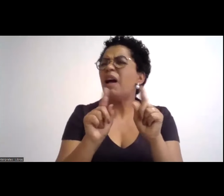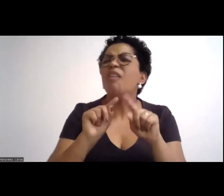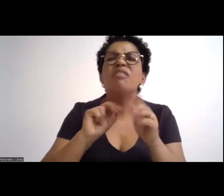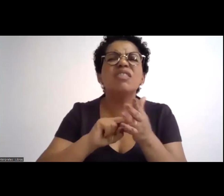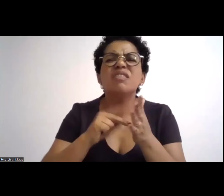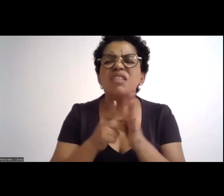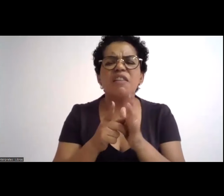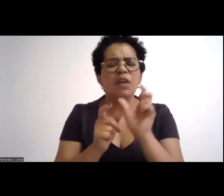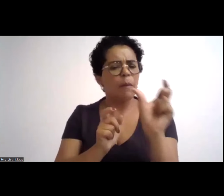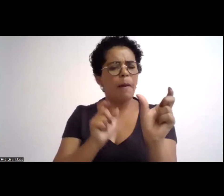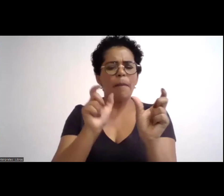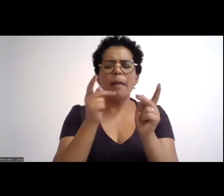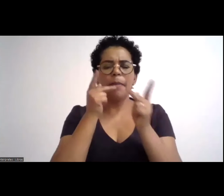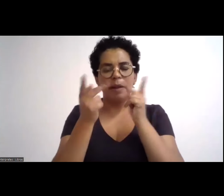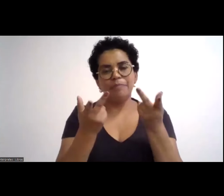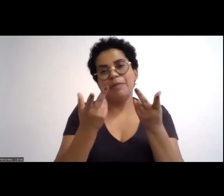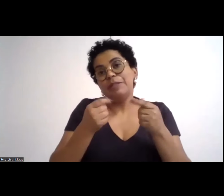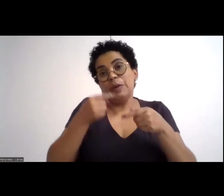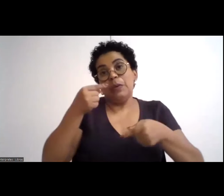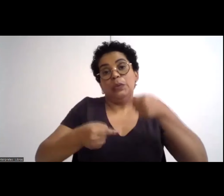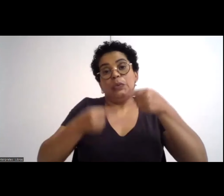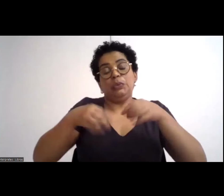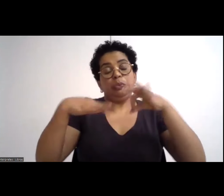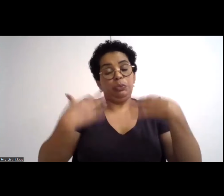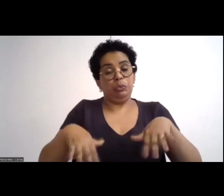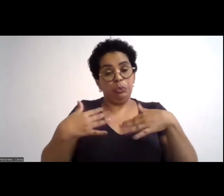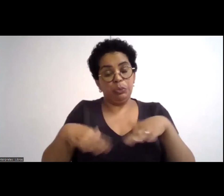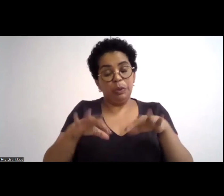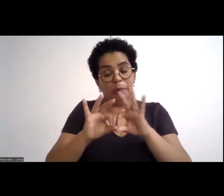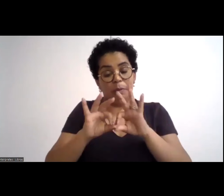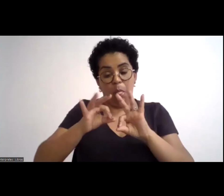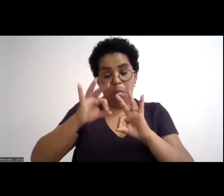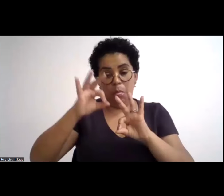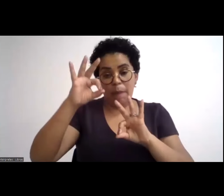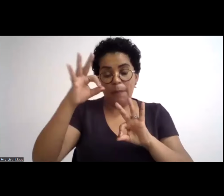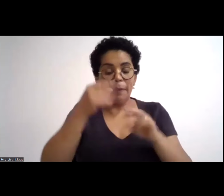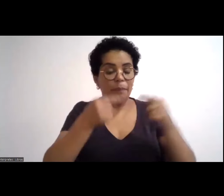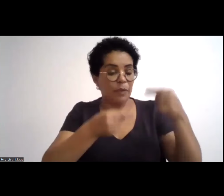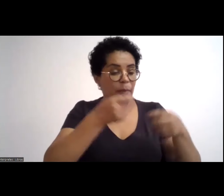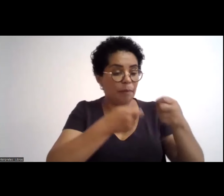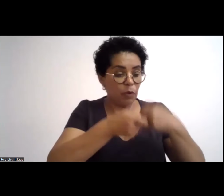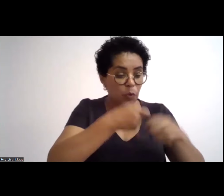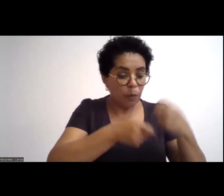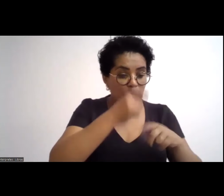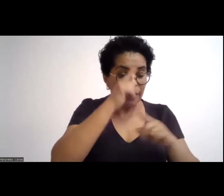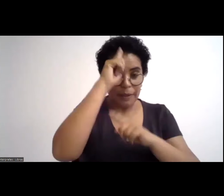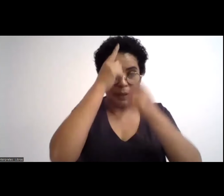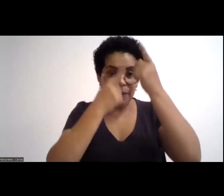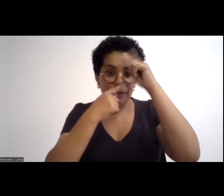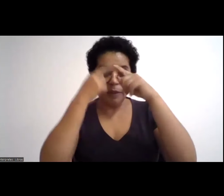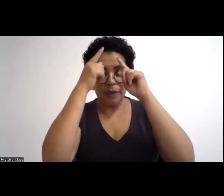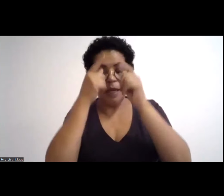grande debate que nós não vamos aqui aprofundar, que é o debate entre economias criativas e